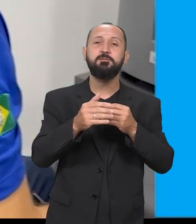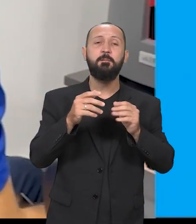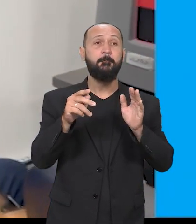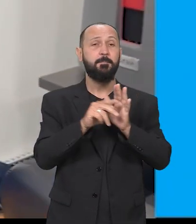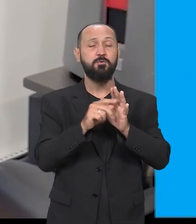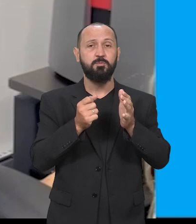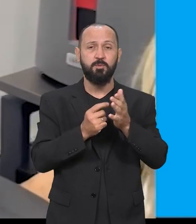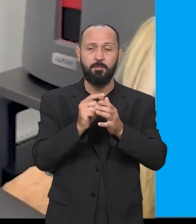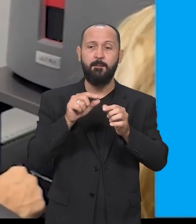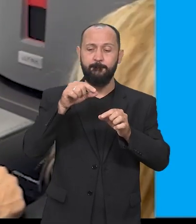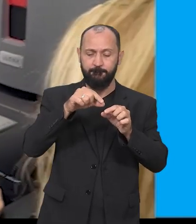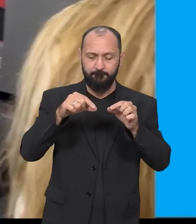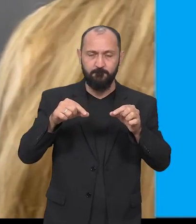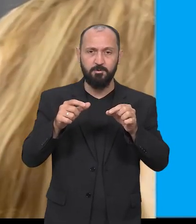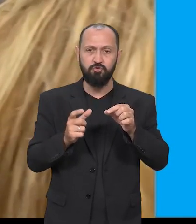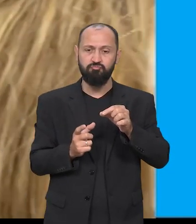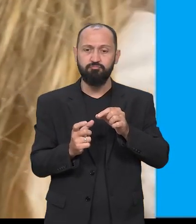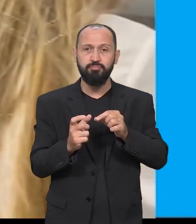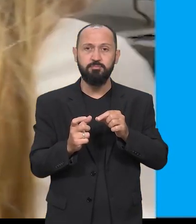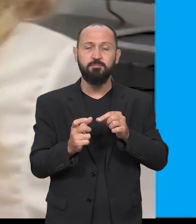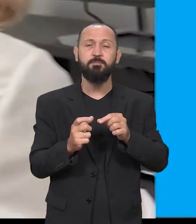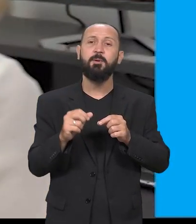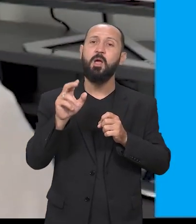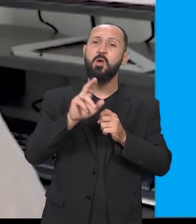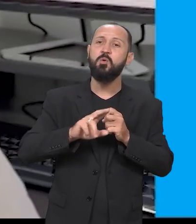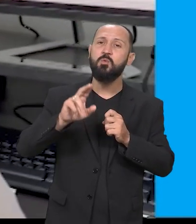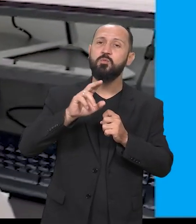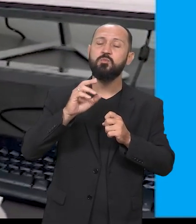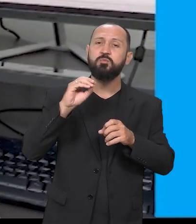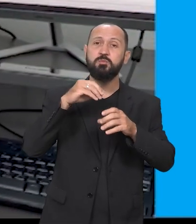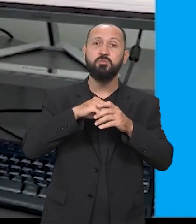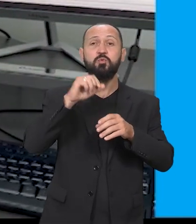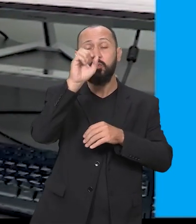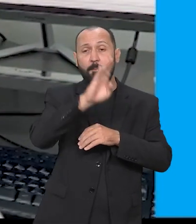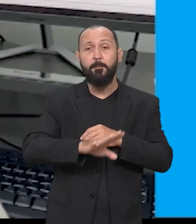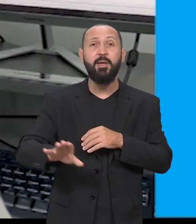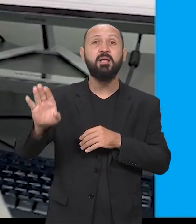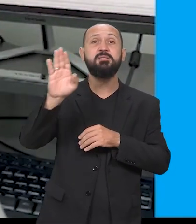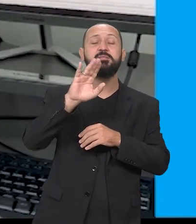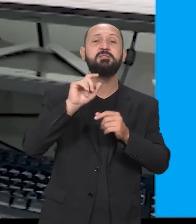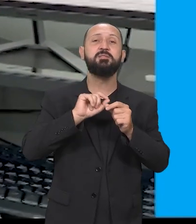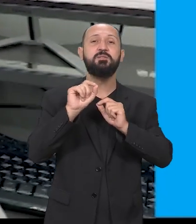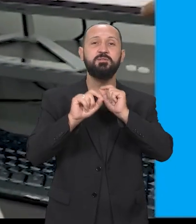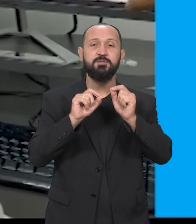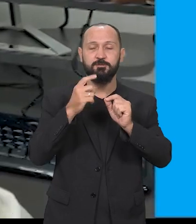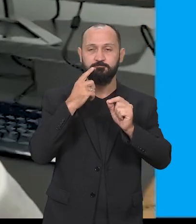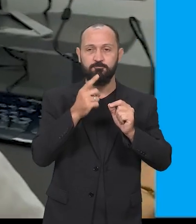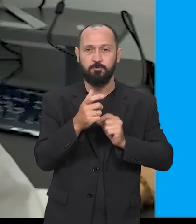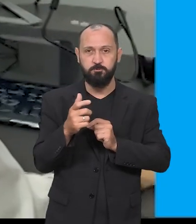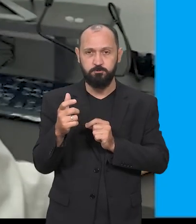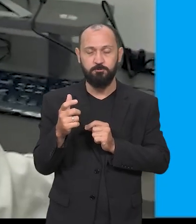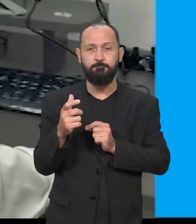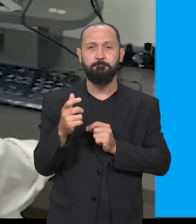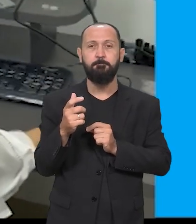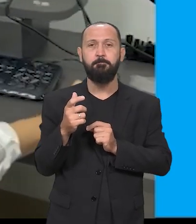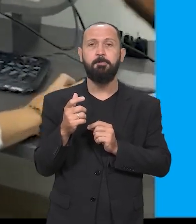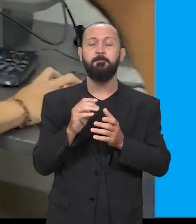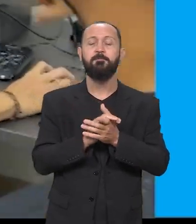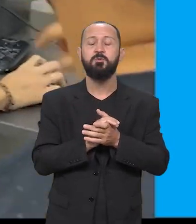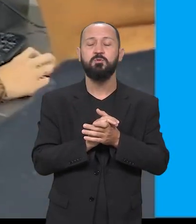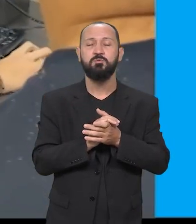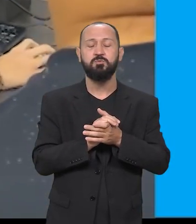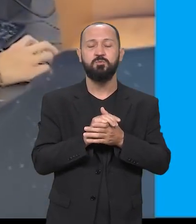de elementos de munição, para fazer parte de um banco nacional de perfis balísticos.